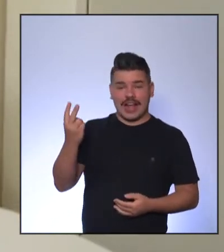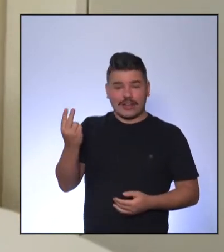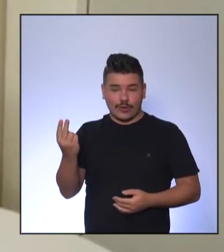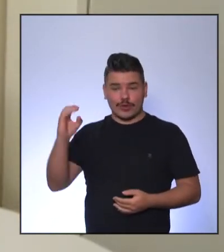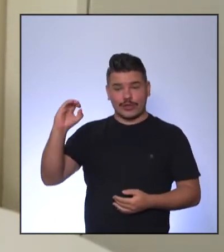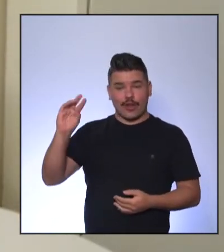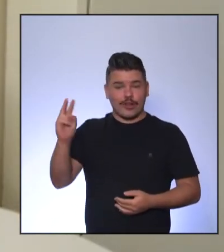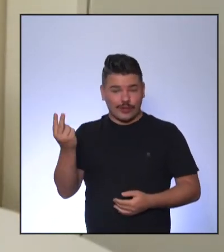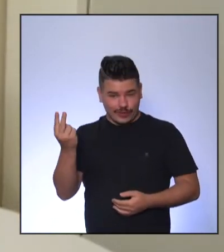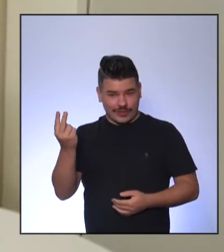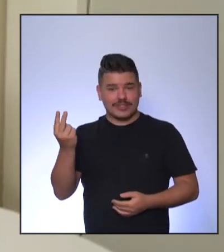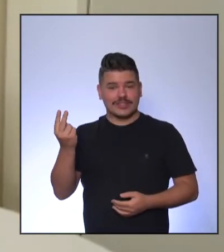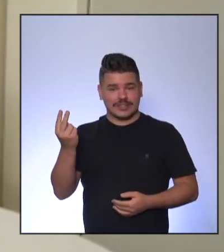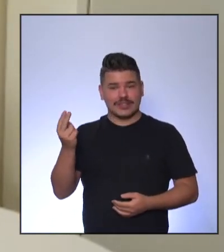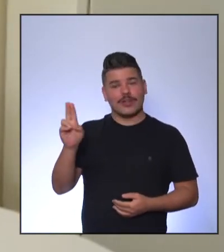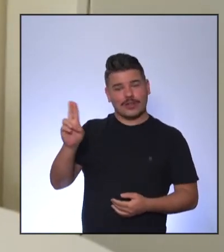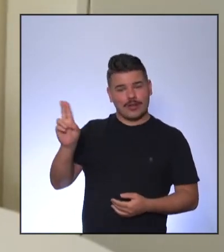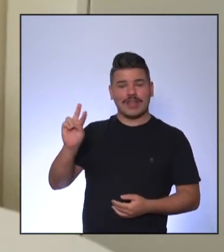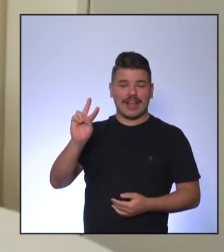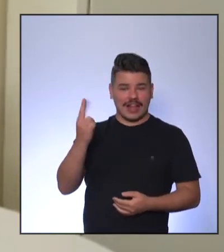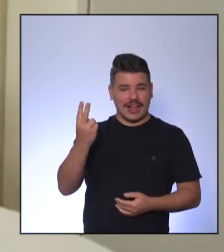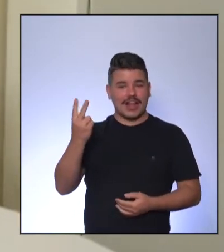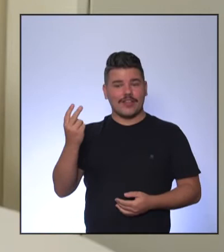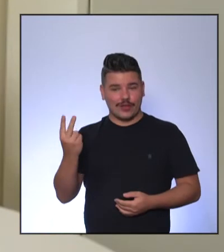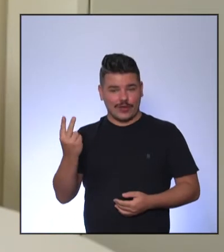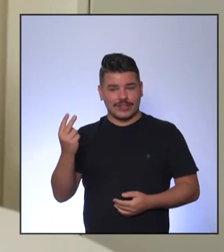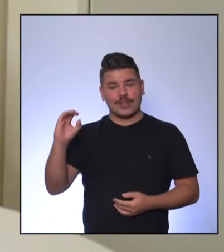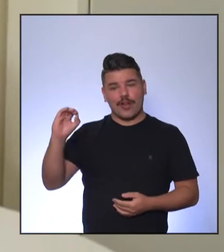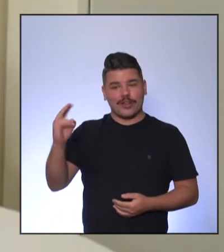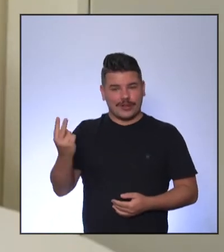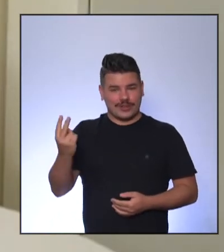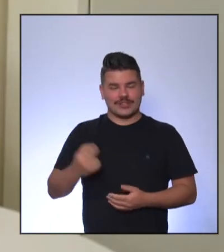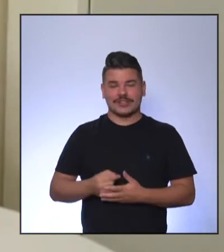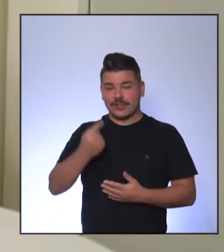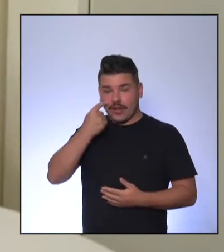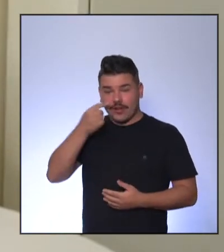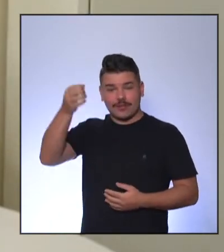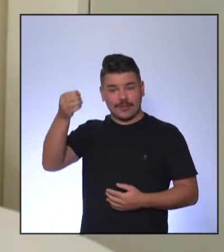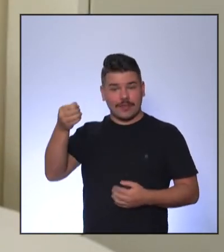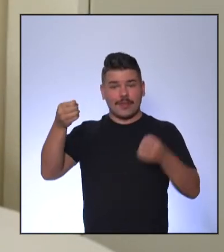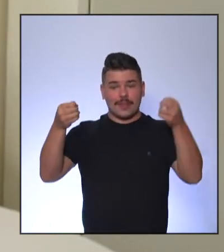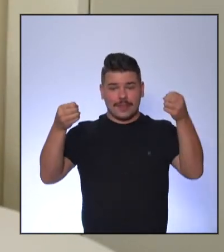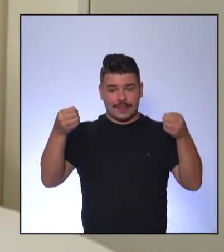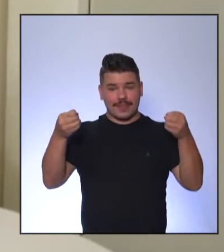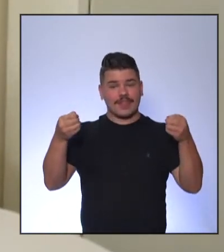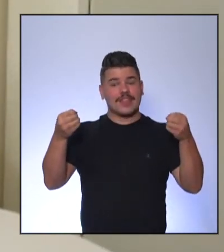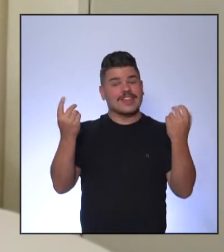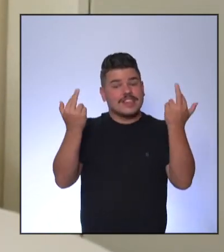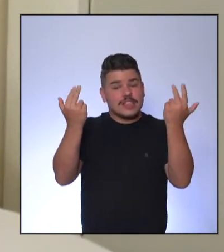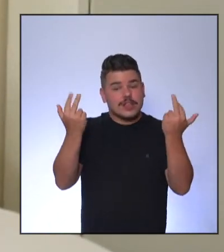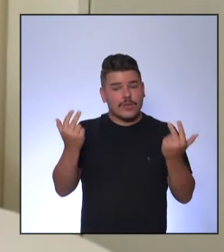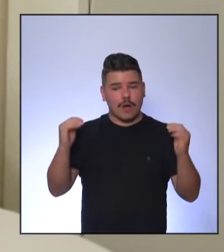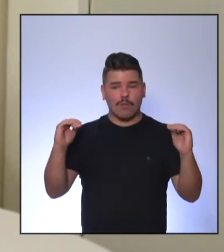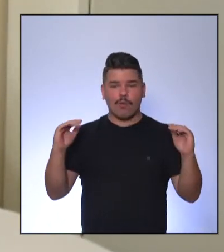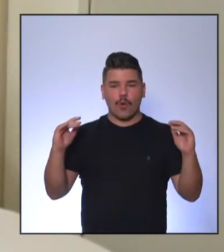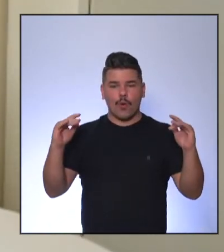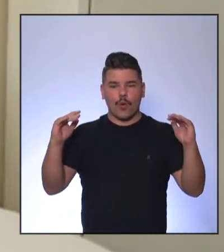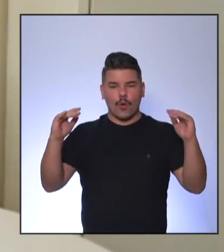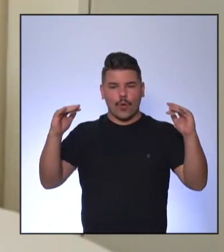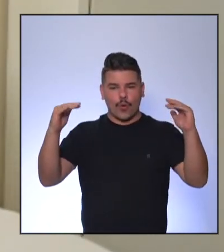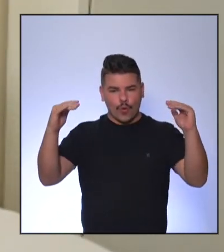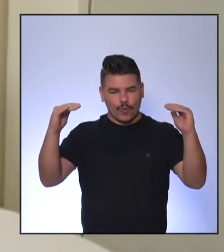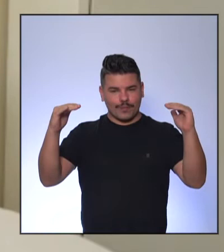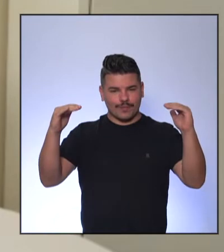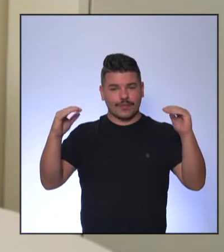de hidrogênio, que é o nome químico dele. Então, eu tenho aqui 2 tubos de ensaio com volumes de água oxigenada. O que é essa